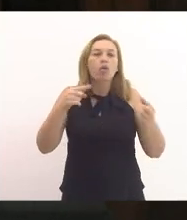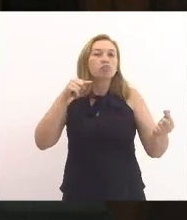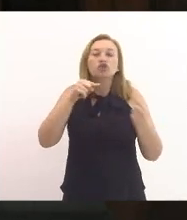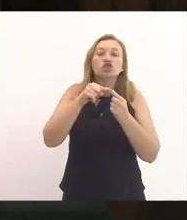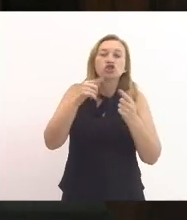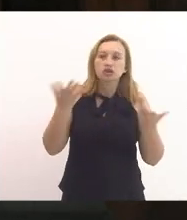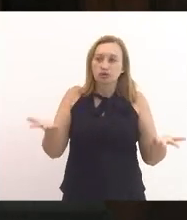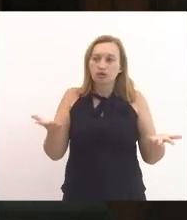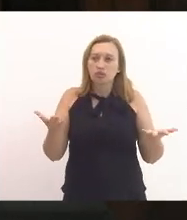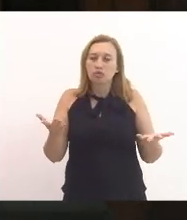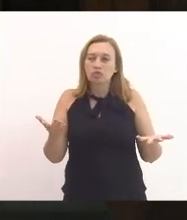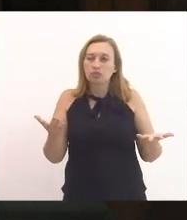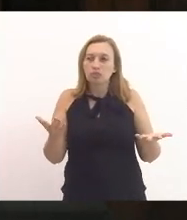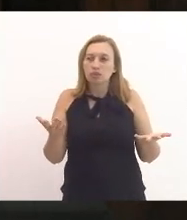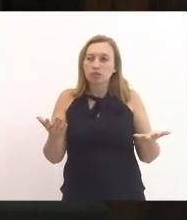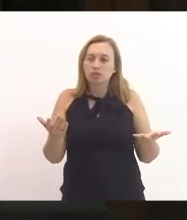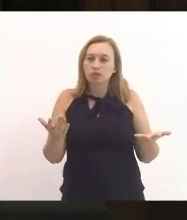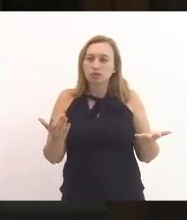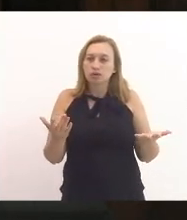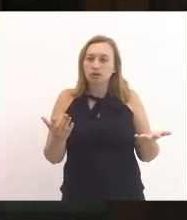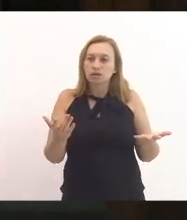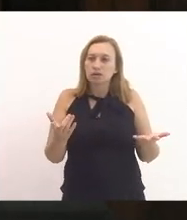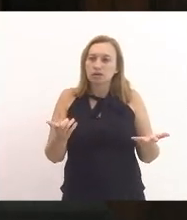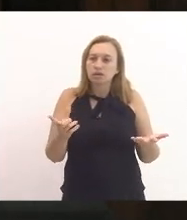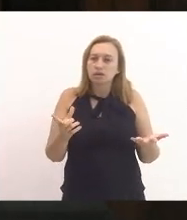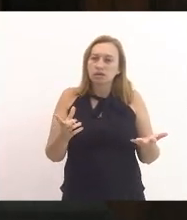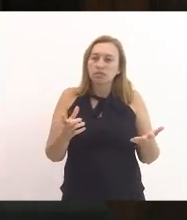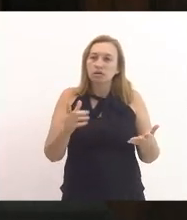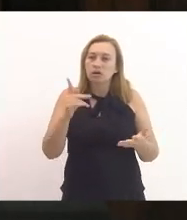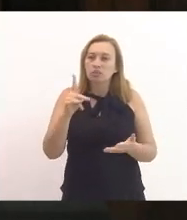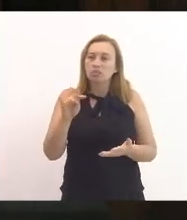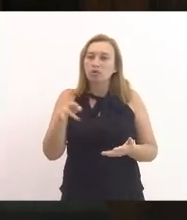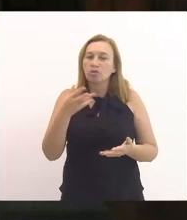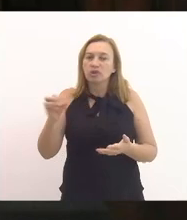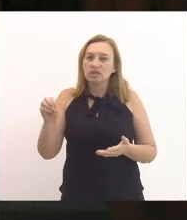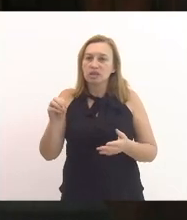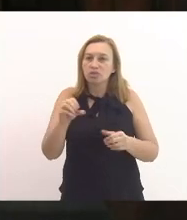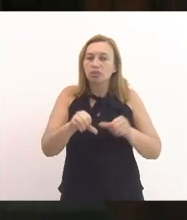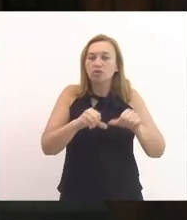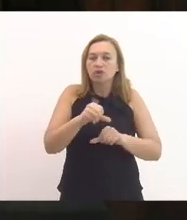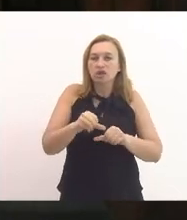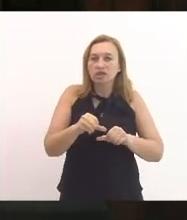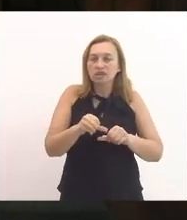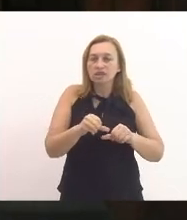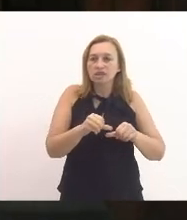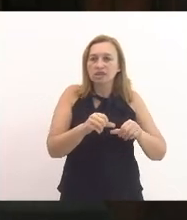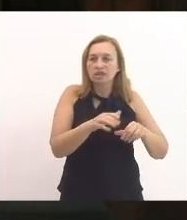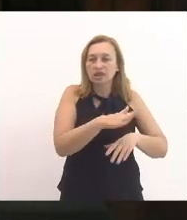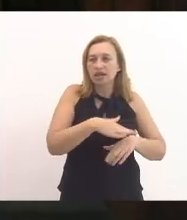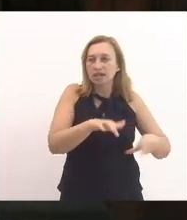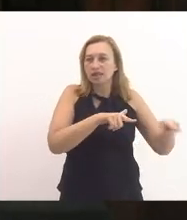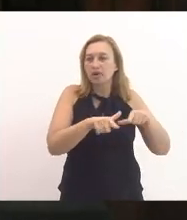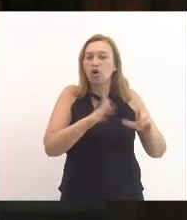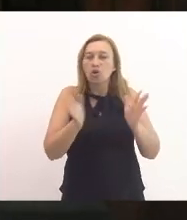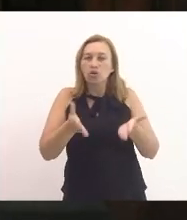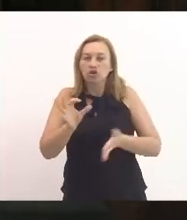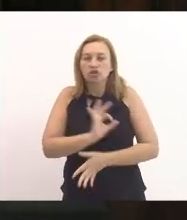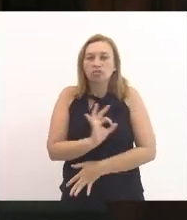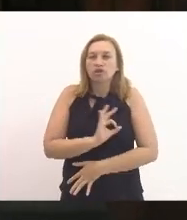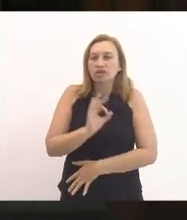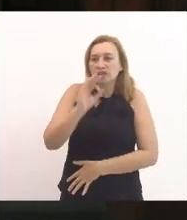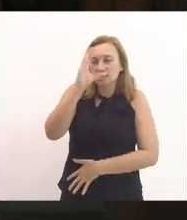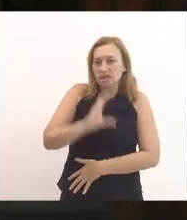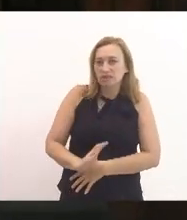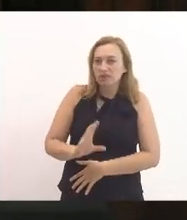Quais são os critérios para que seja feita uma promoção por merecimento né hoje da nossa Polícia Civil a gente está